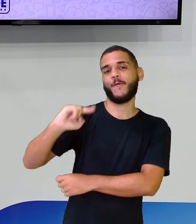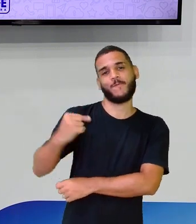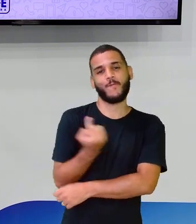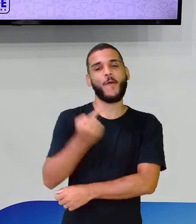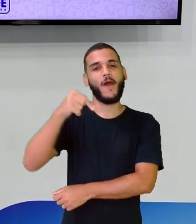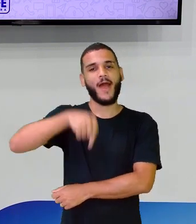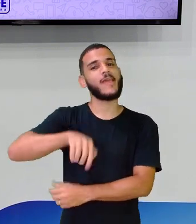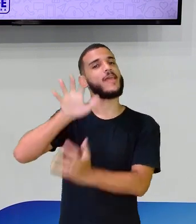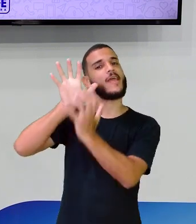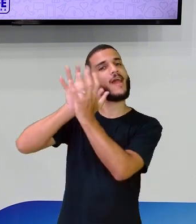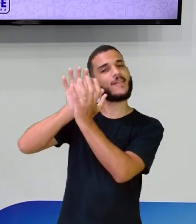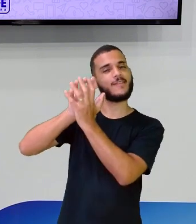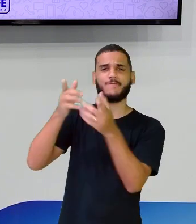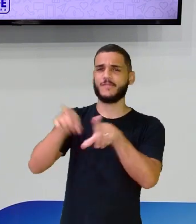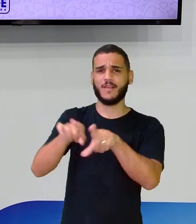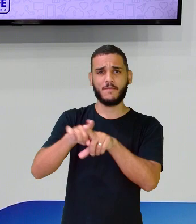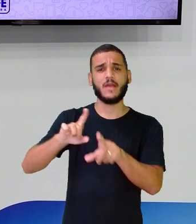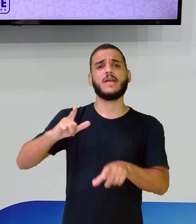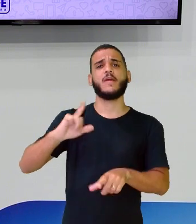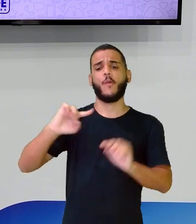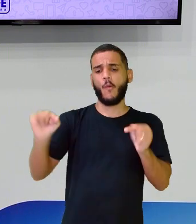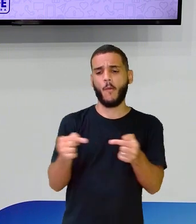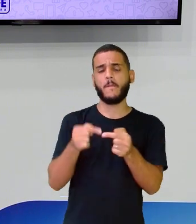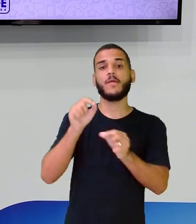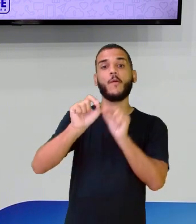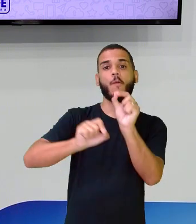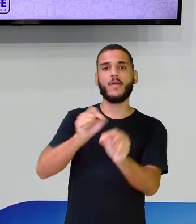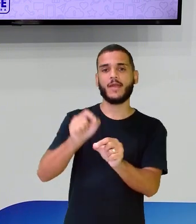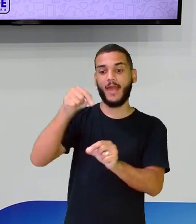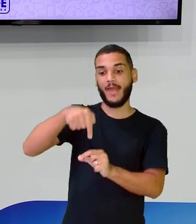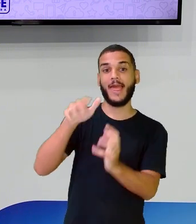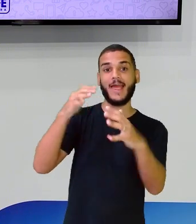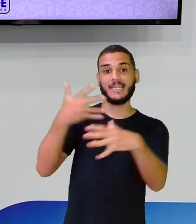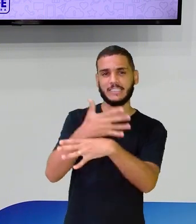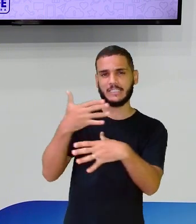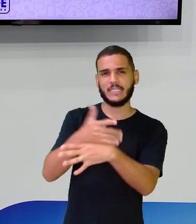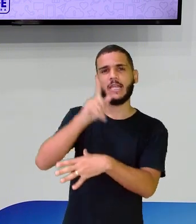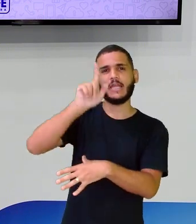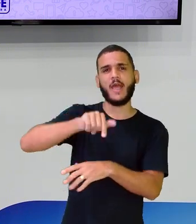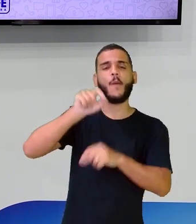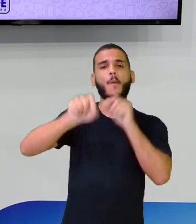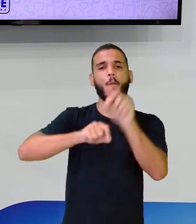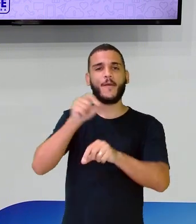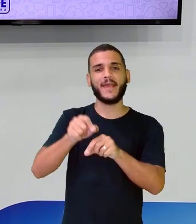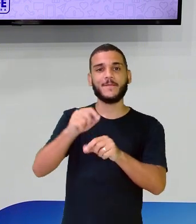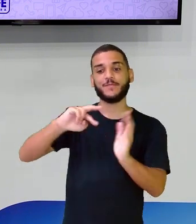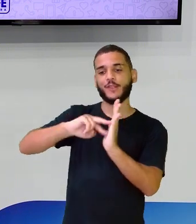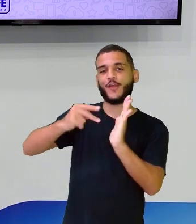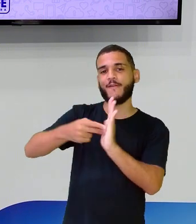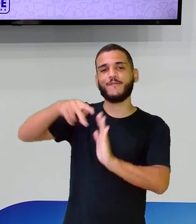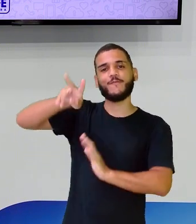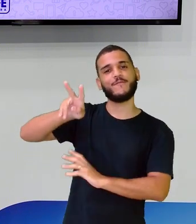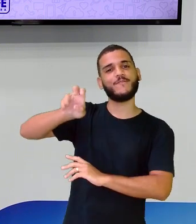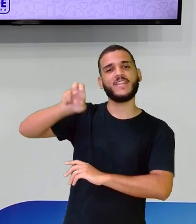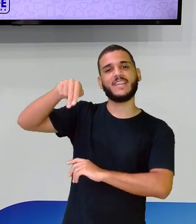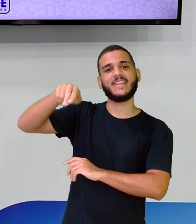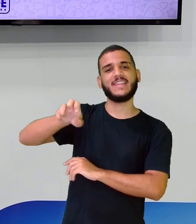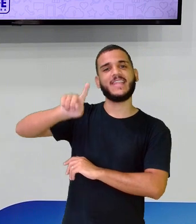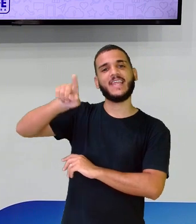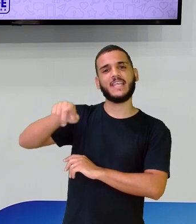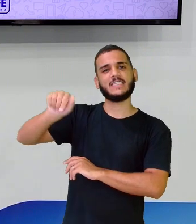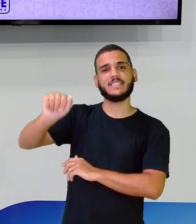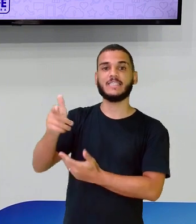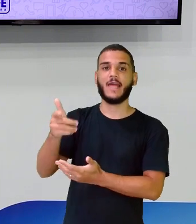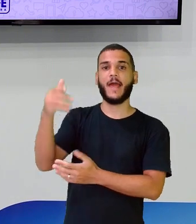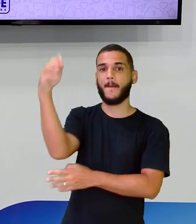aqui recifenses. Água tem a ver com a nossa cidade, que é considerada a Veneza brasileira, porque ela é rodeada